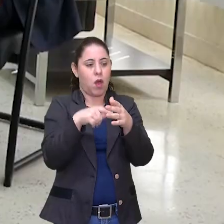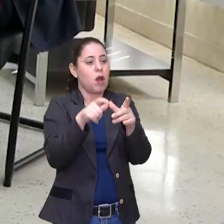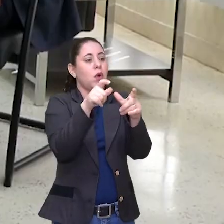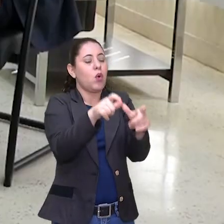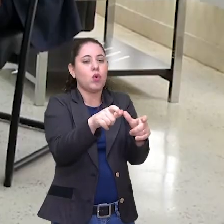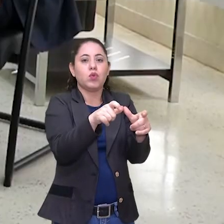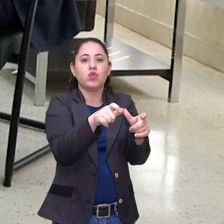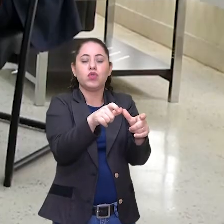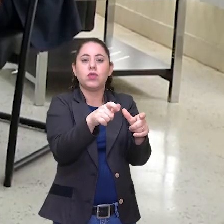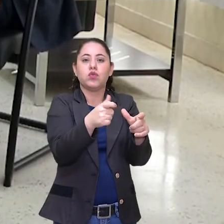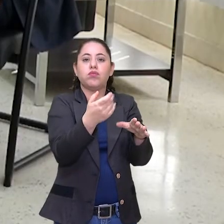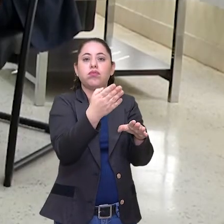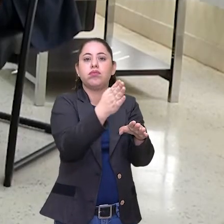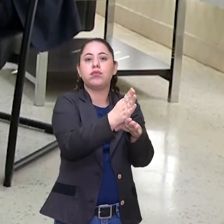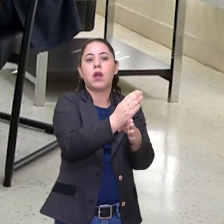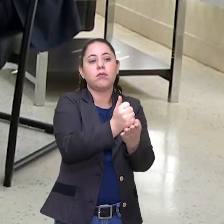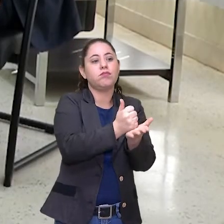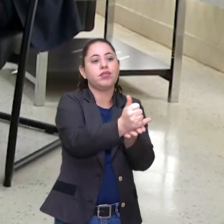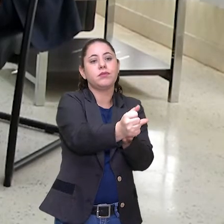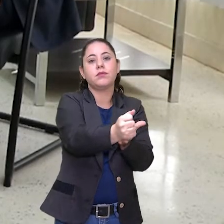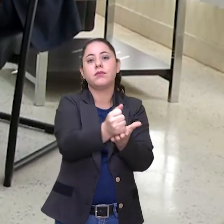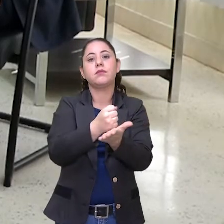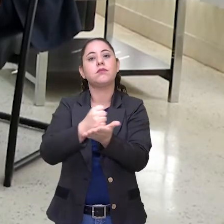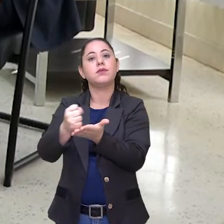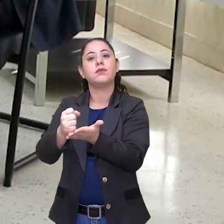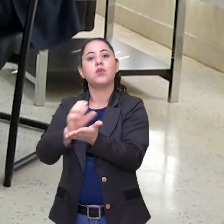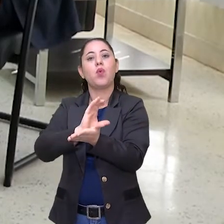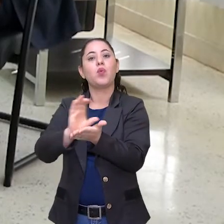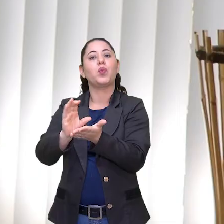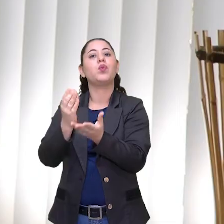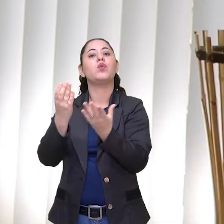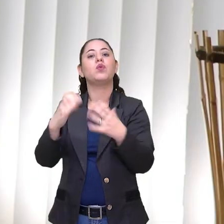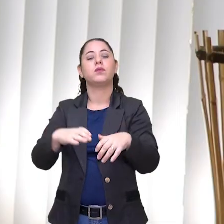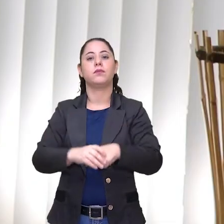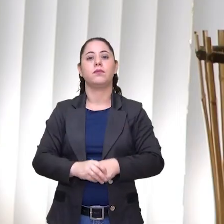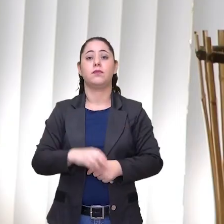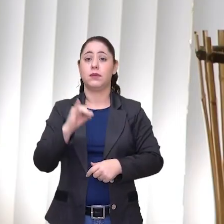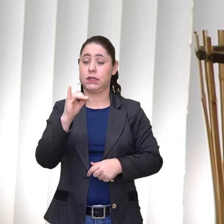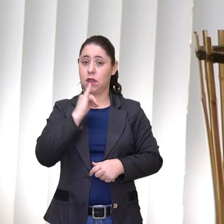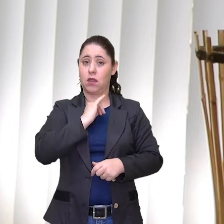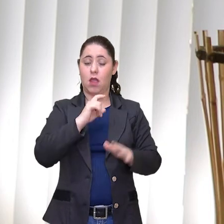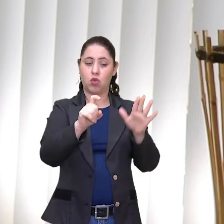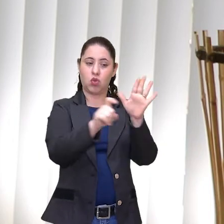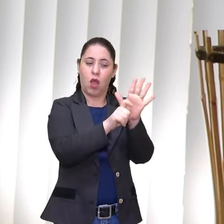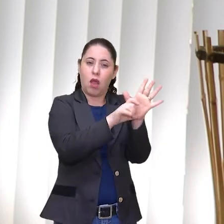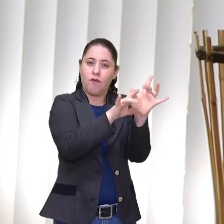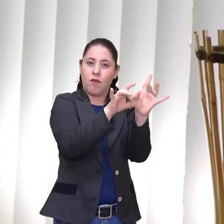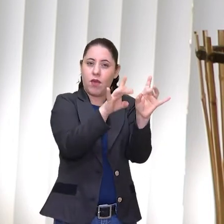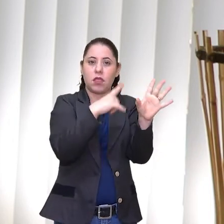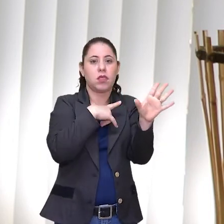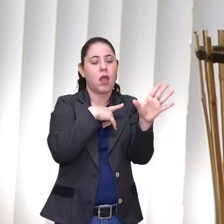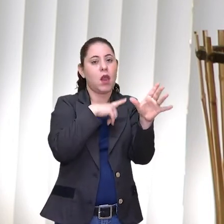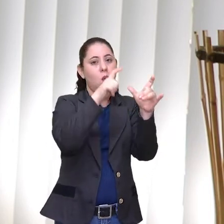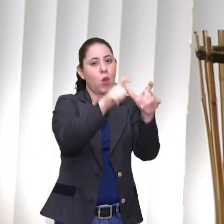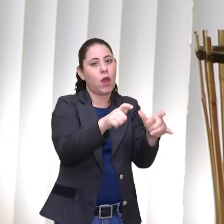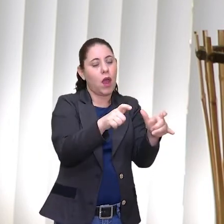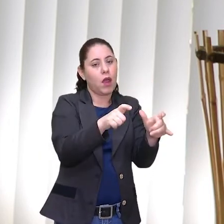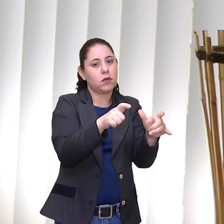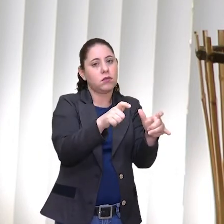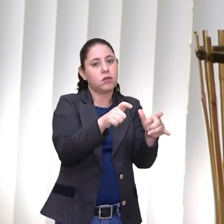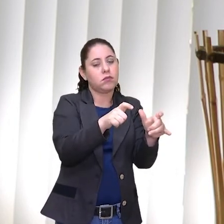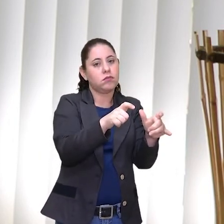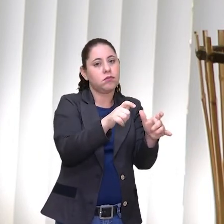administração do fundo, tipo para onde vai, para as pessoas saberem? Quando no tráfico de drogas, o SENAD tem